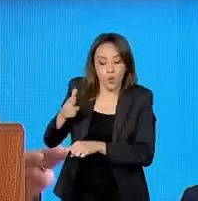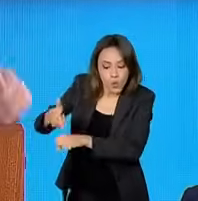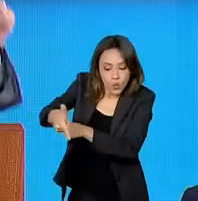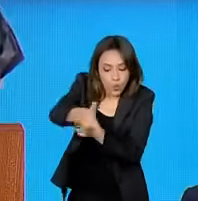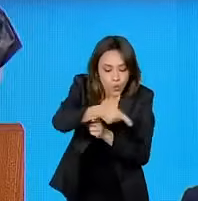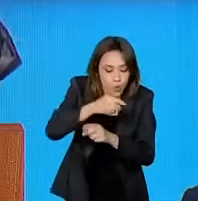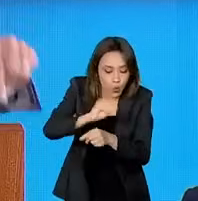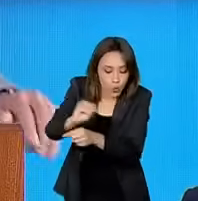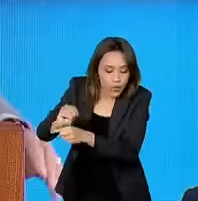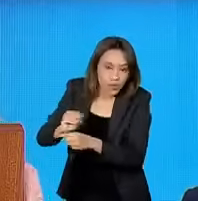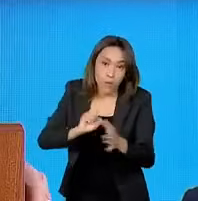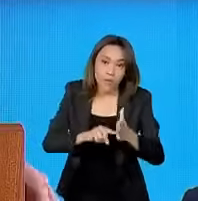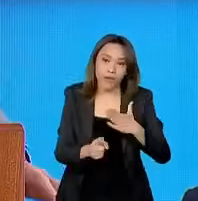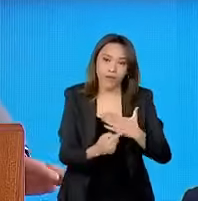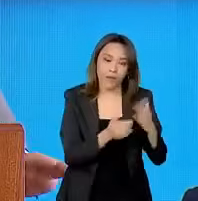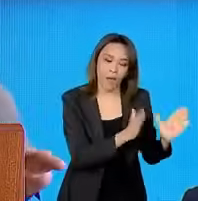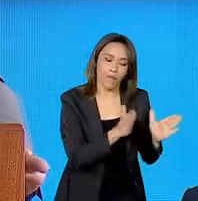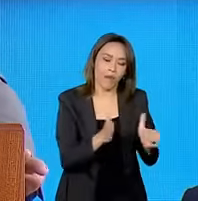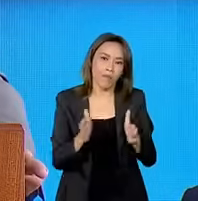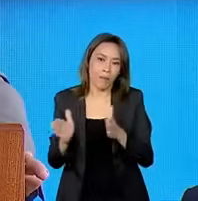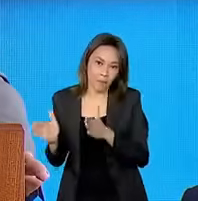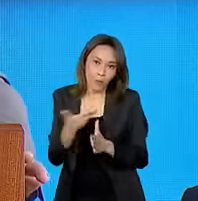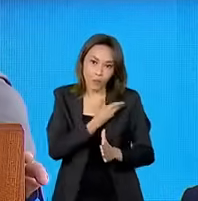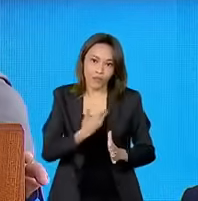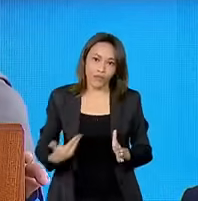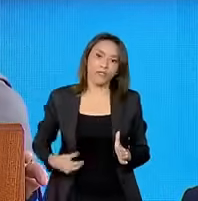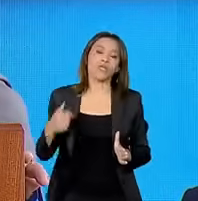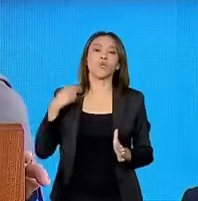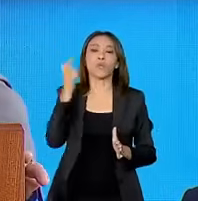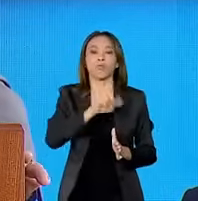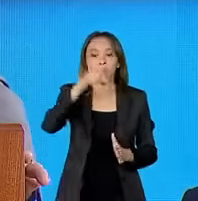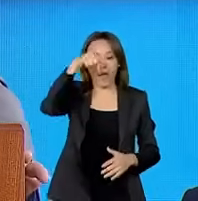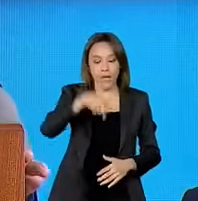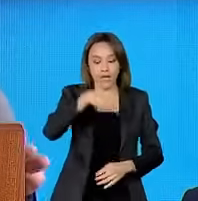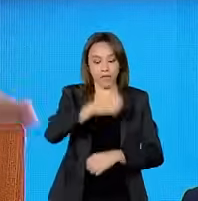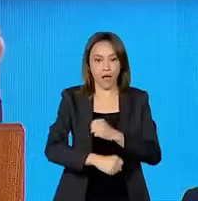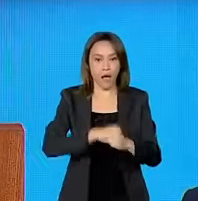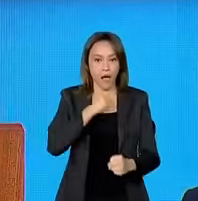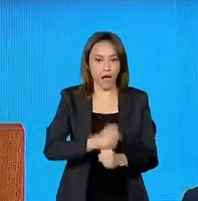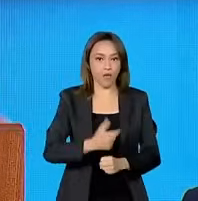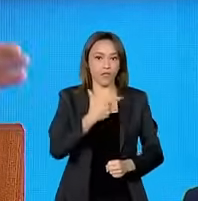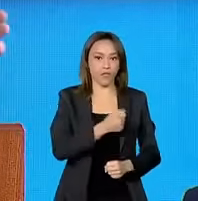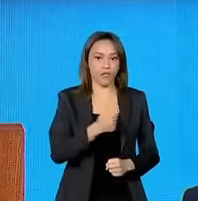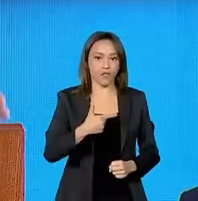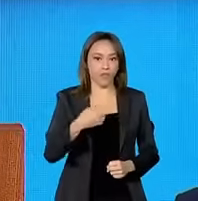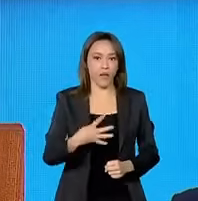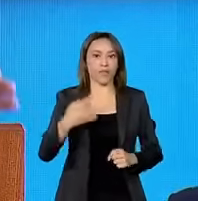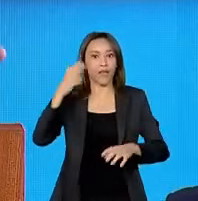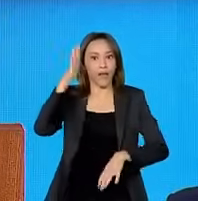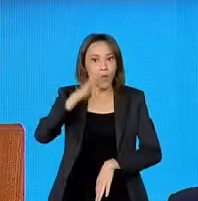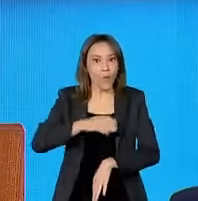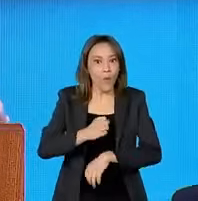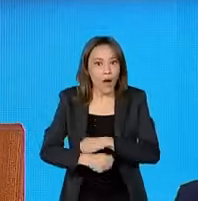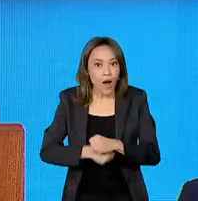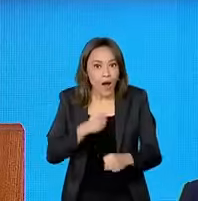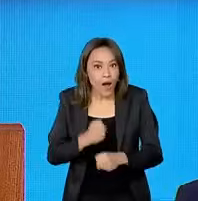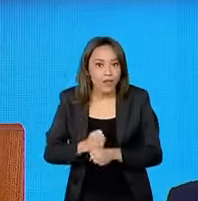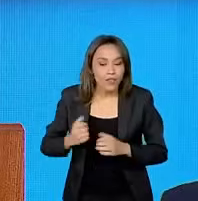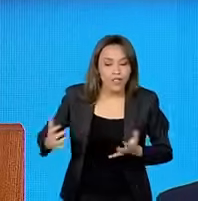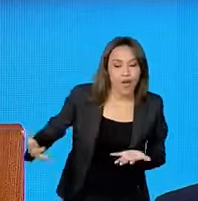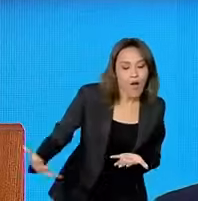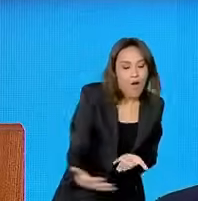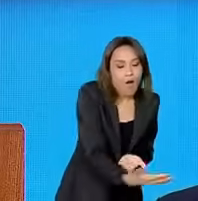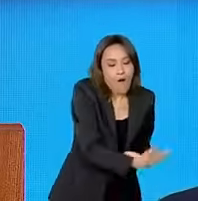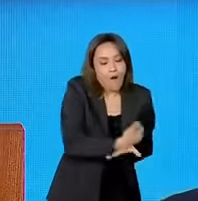agora esse 2024 é o ano da nossa colheita. E vocês estão fazendo a